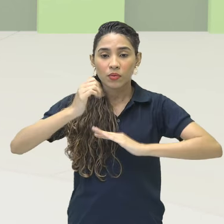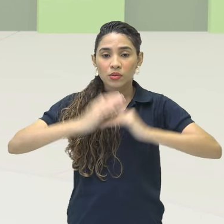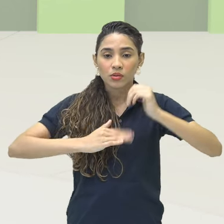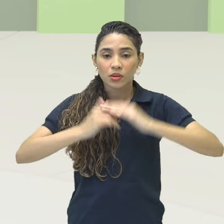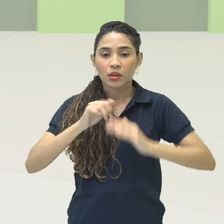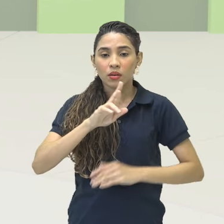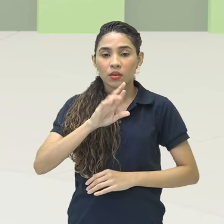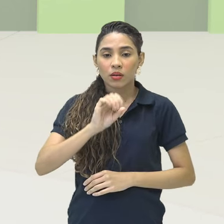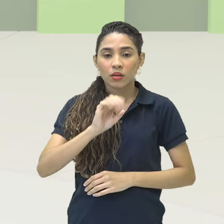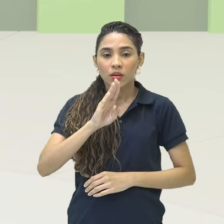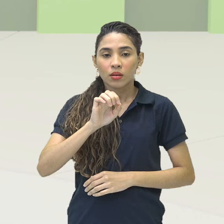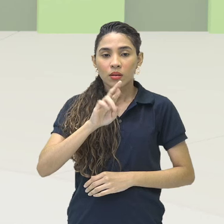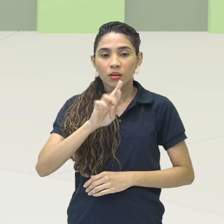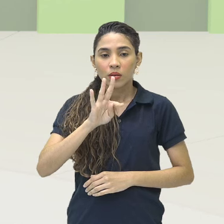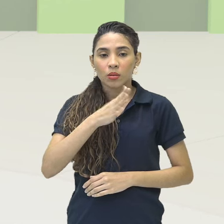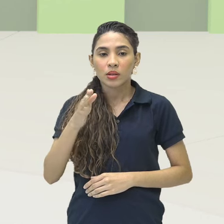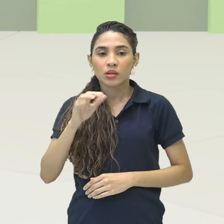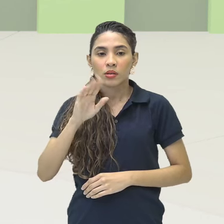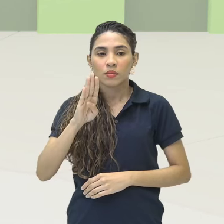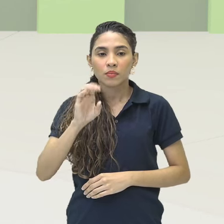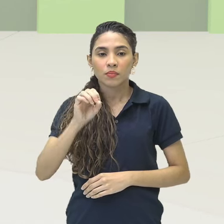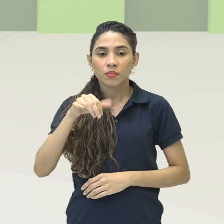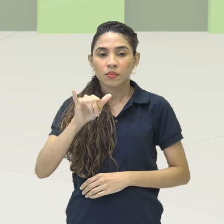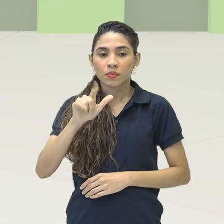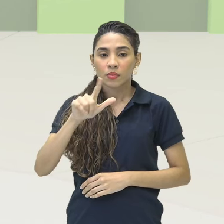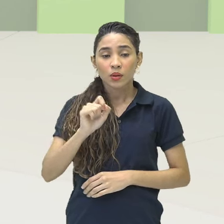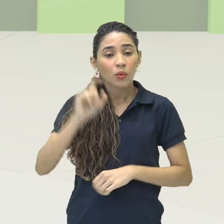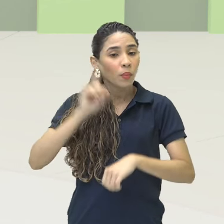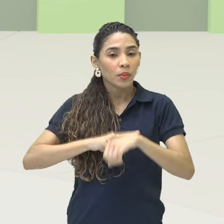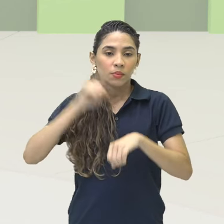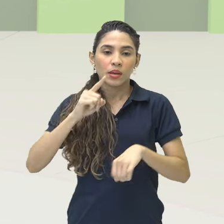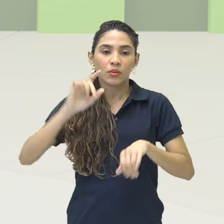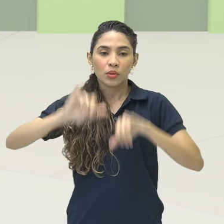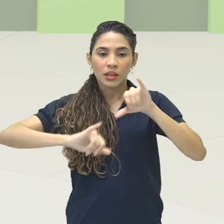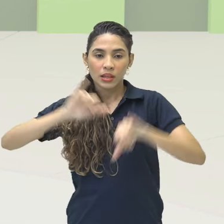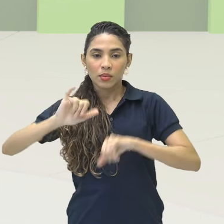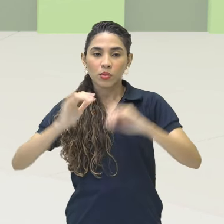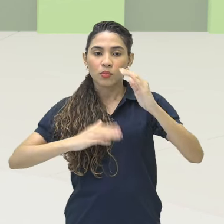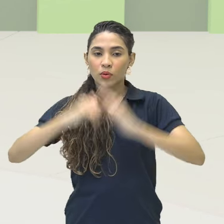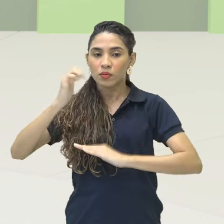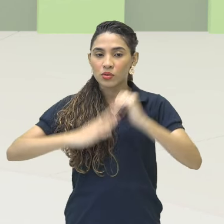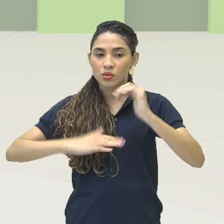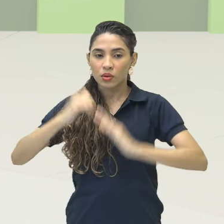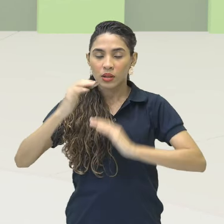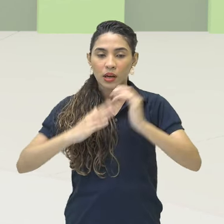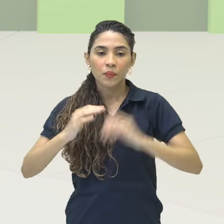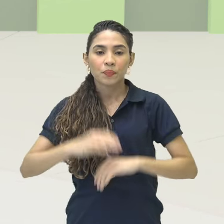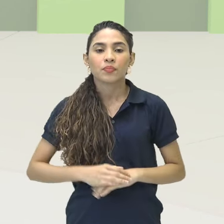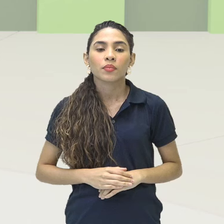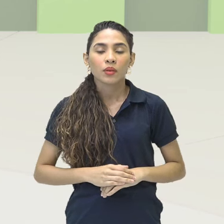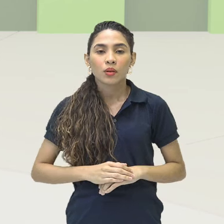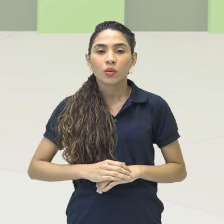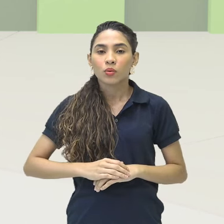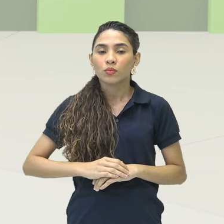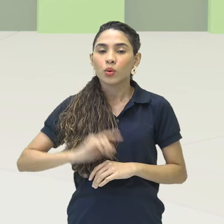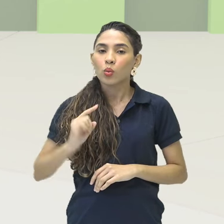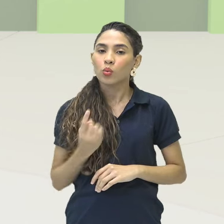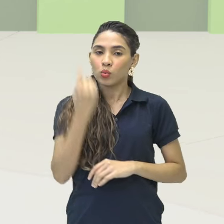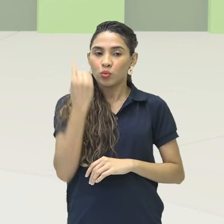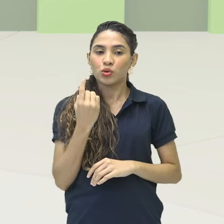Robert Boyle. Né? Quem era Robert Boyle? Ele foi o primeiro químico moderno, né? O último